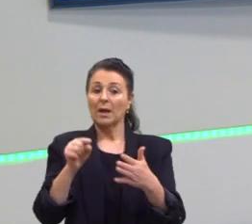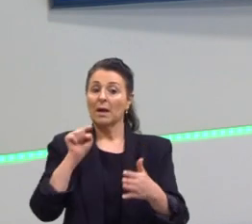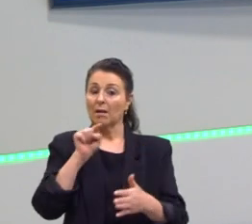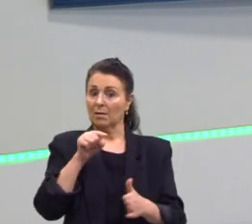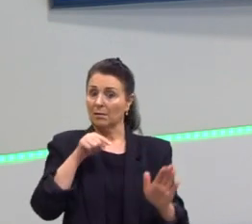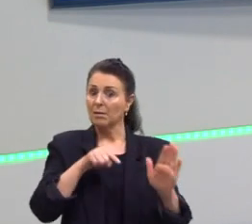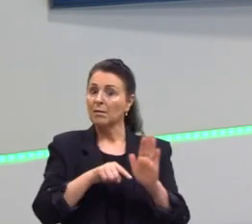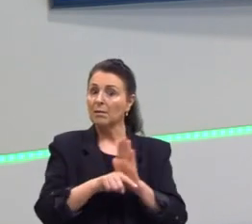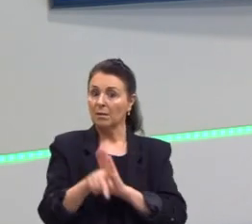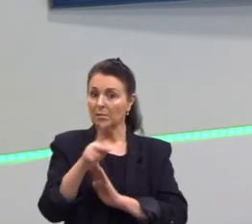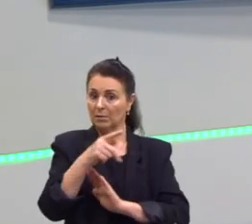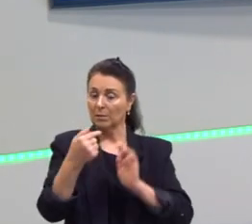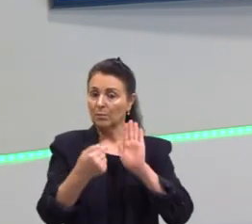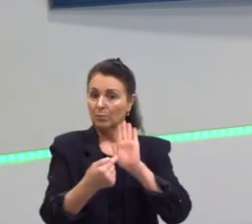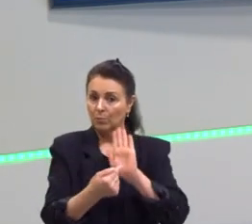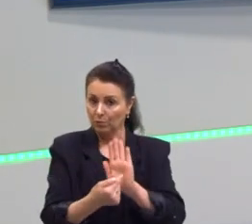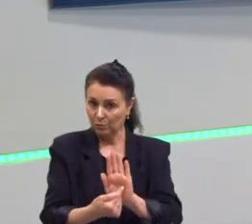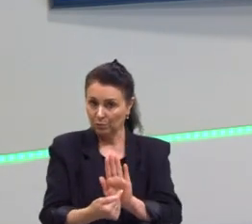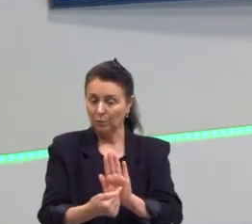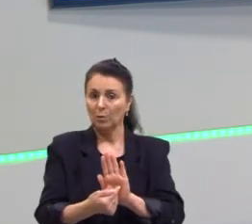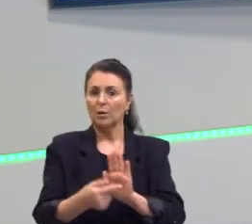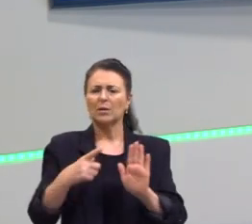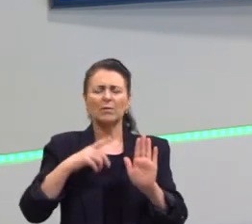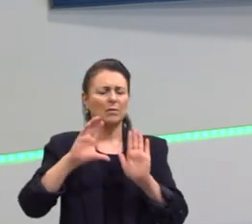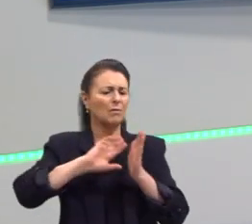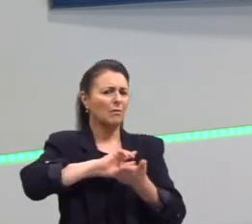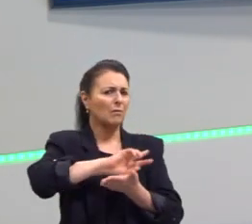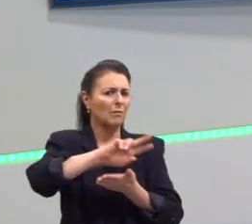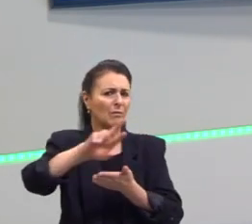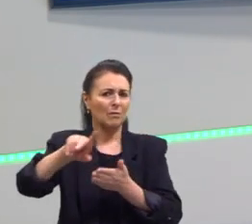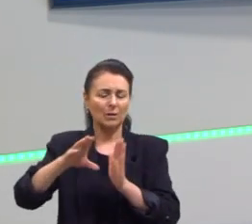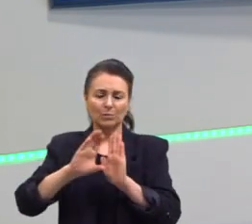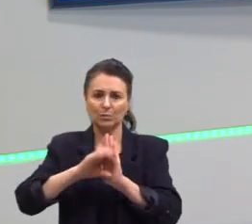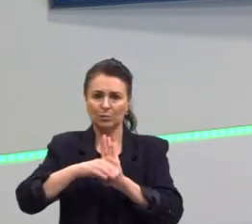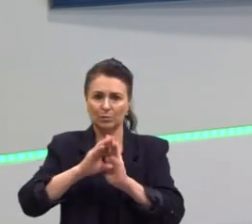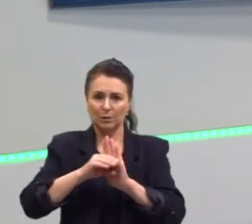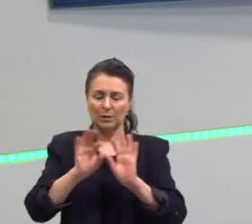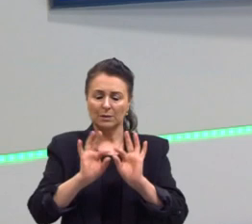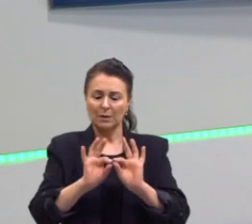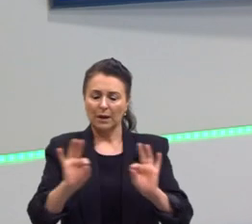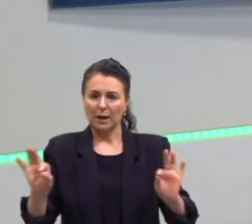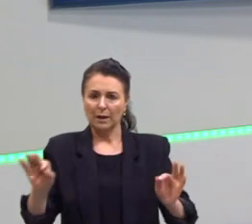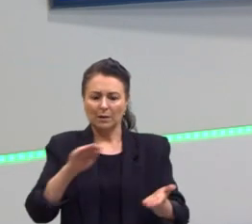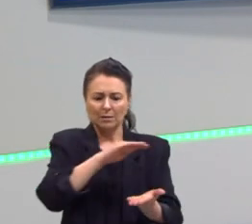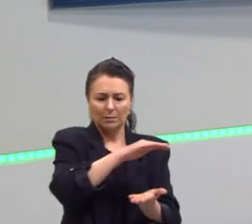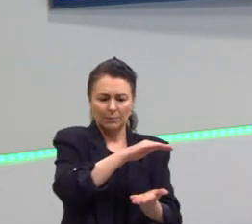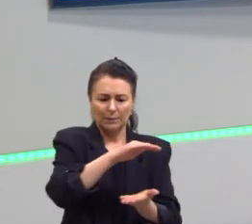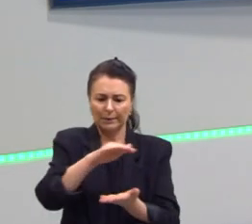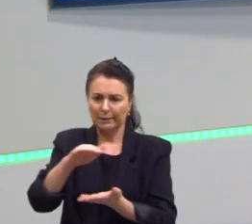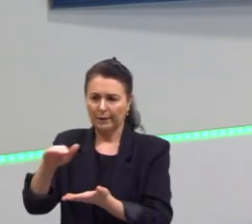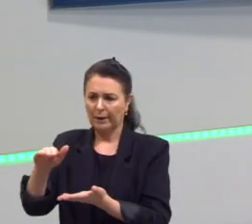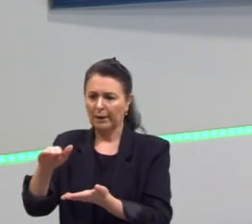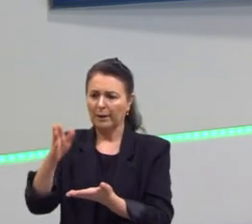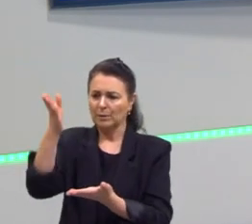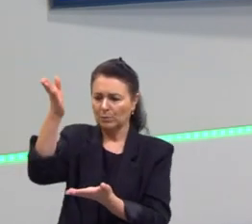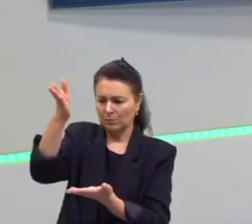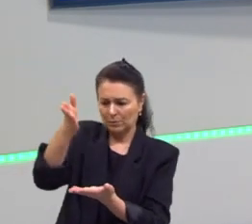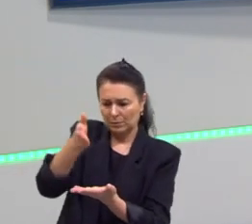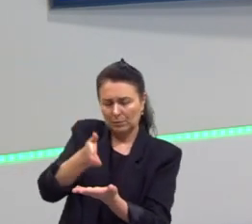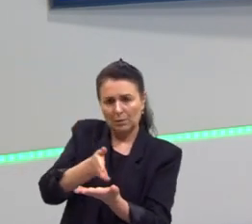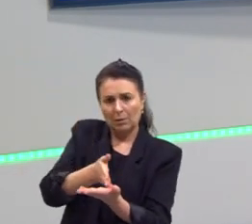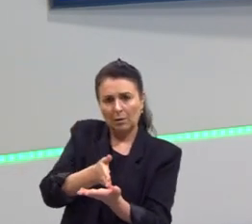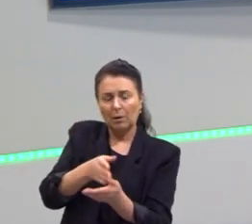questão nós trabalhamos com vários conceitos né então retas paralelas cortadas por uma transversal